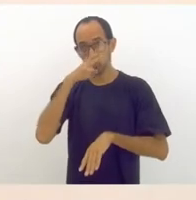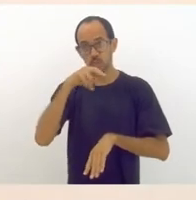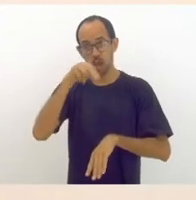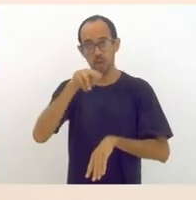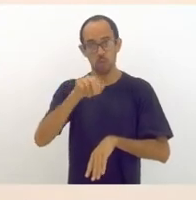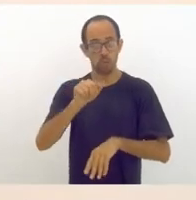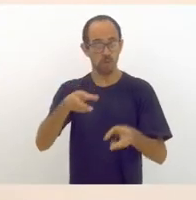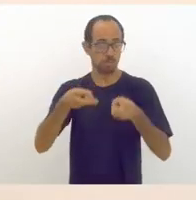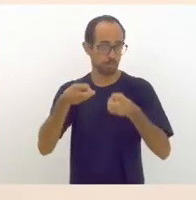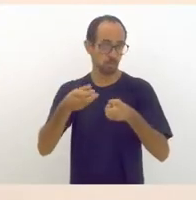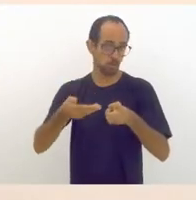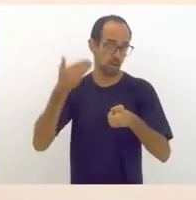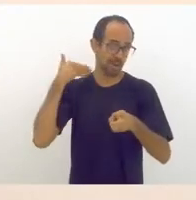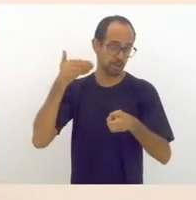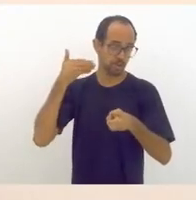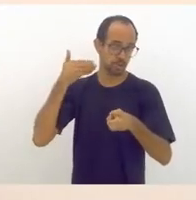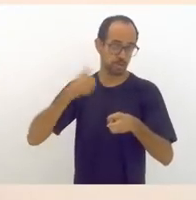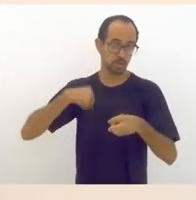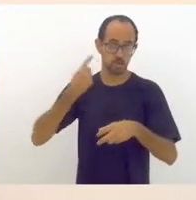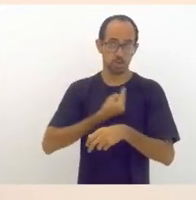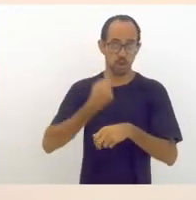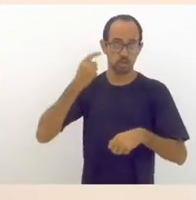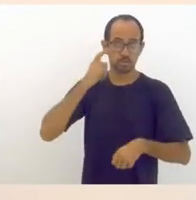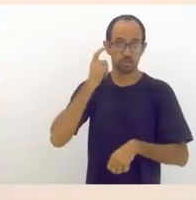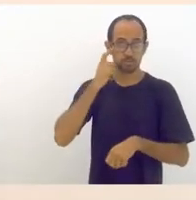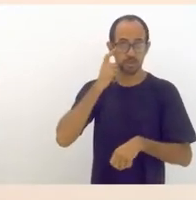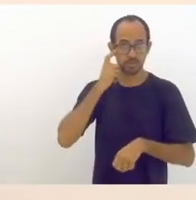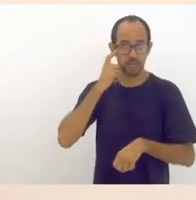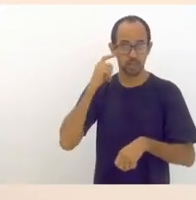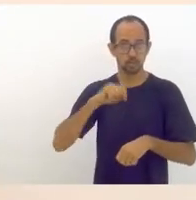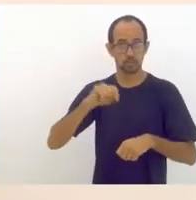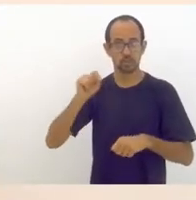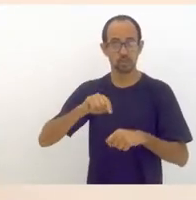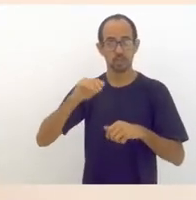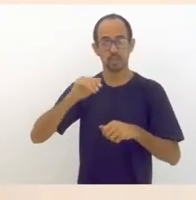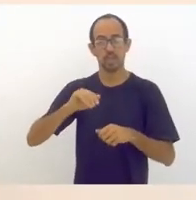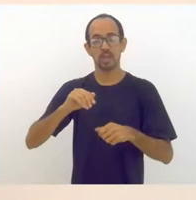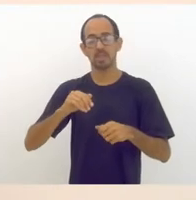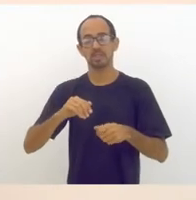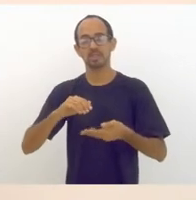antes vista. E nós estamos aqui pensando em rebaixar uma unidade